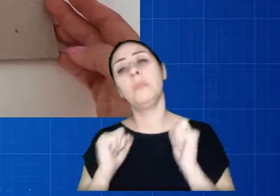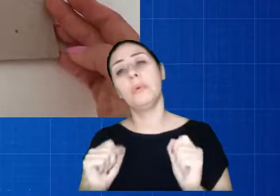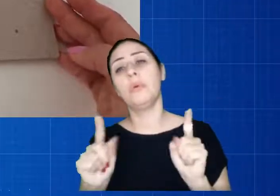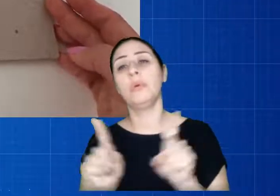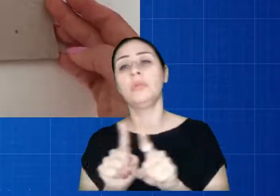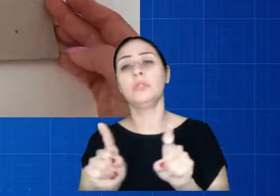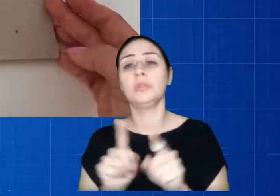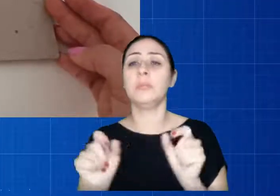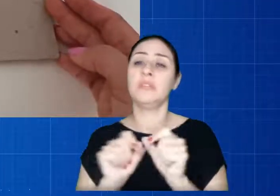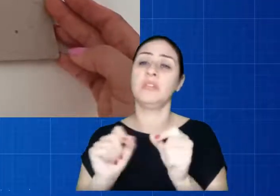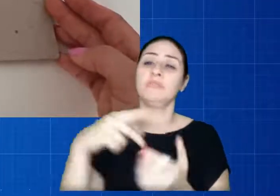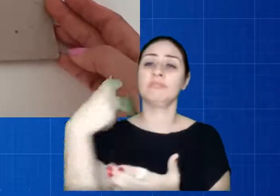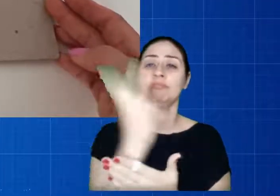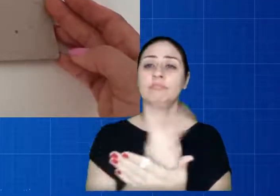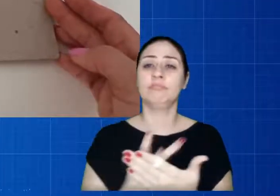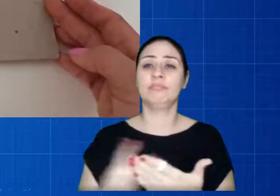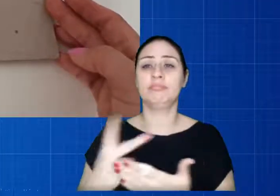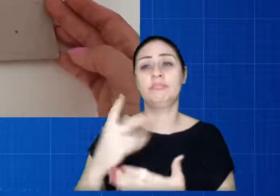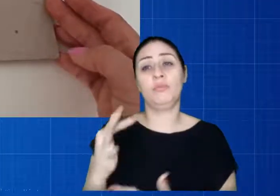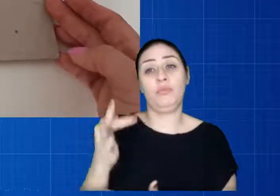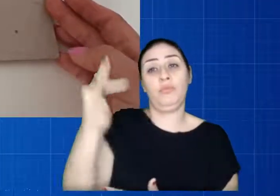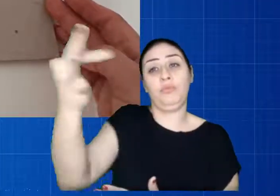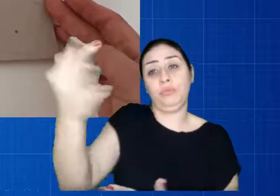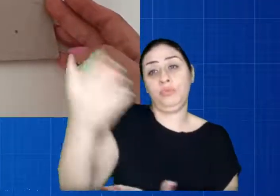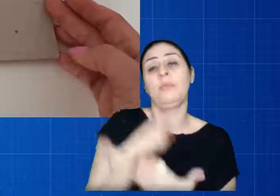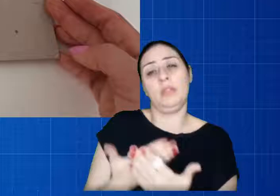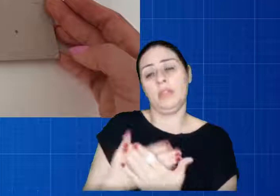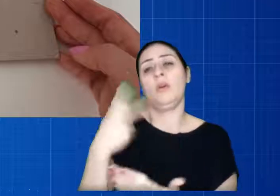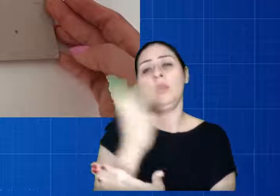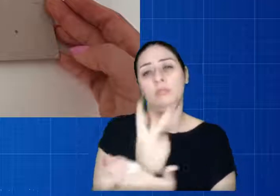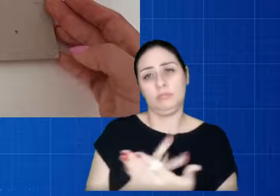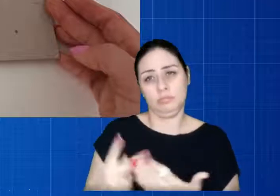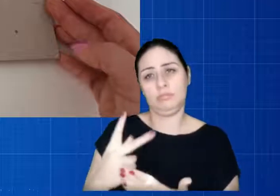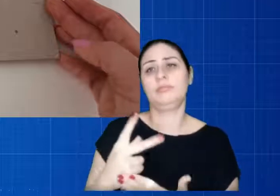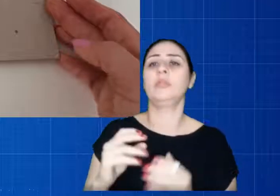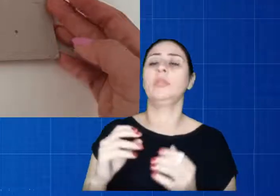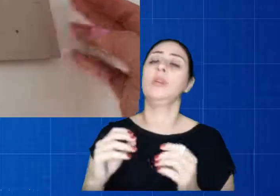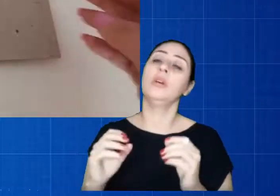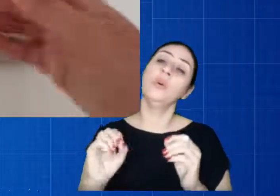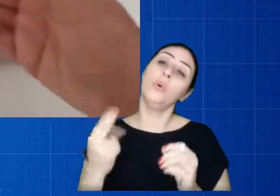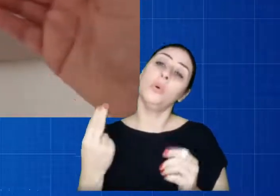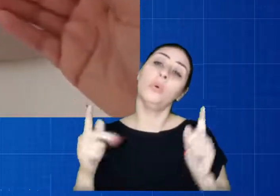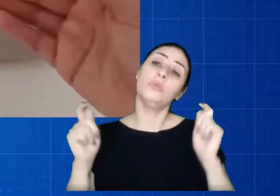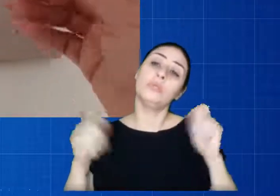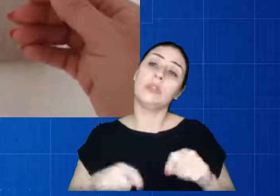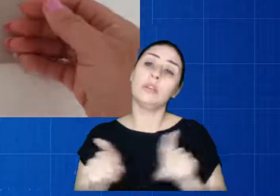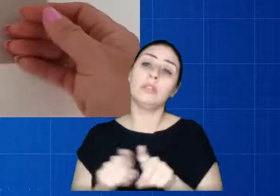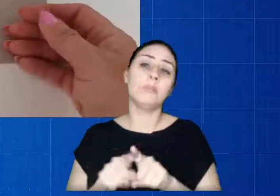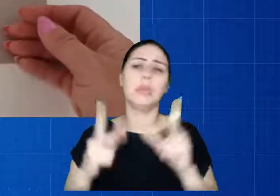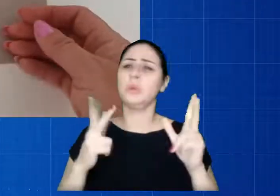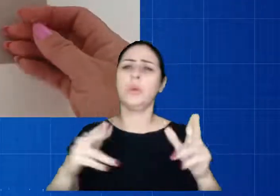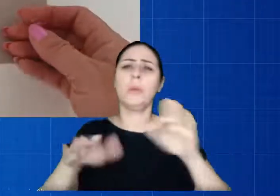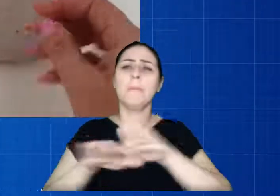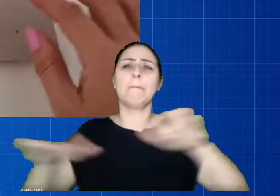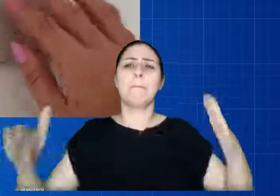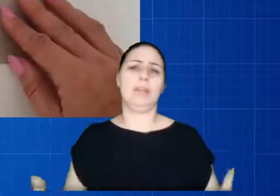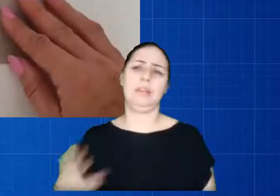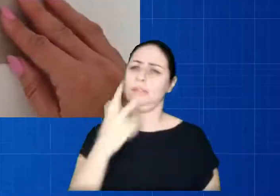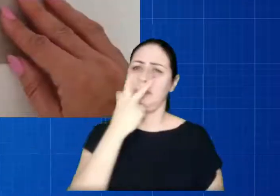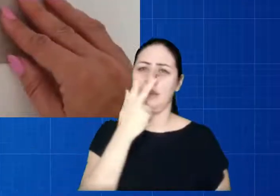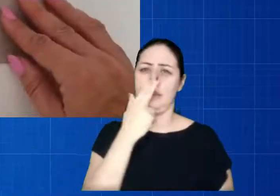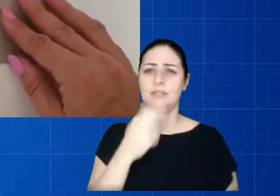nos servir para fazer uma pintura futuramente, nas aulas de pintura, como suporte de desenho e apenas também como uma bancada de trabalho,